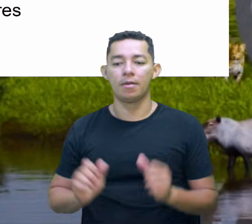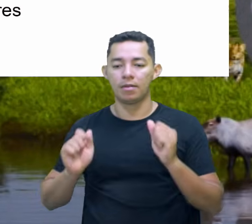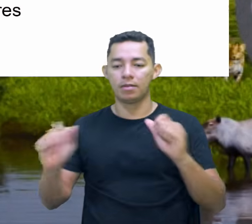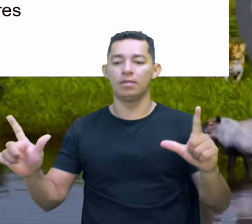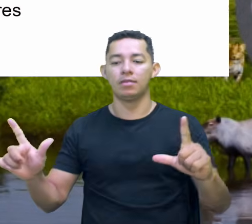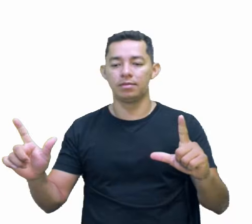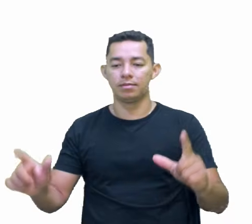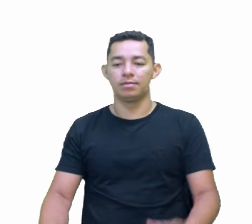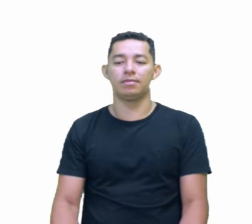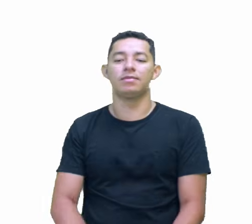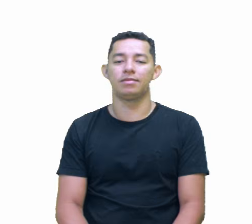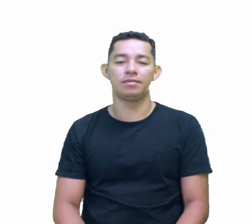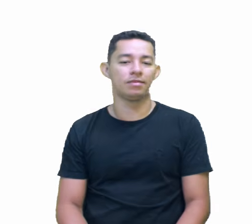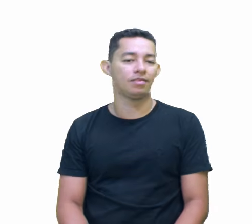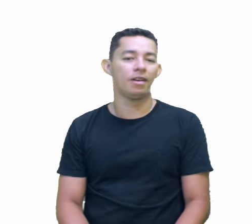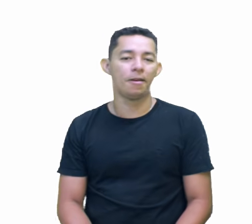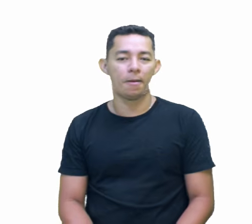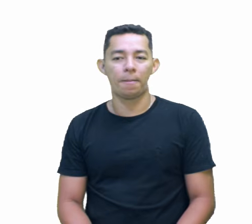tela.